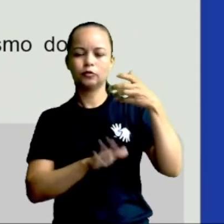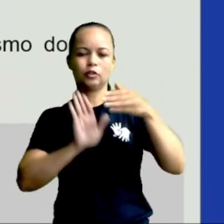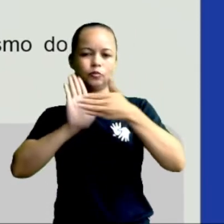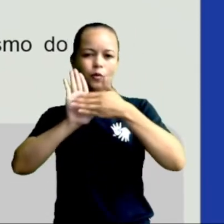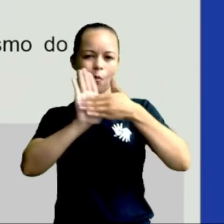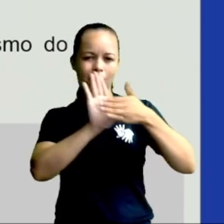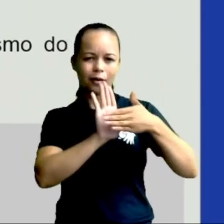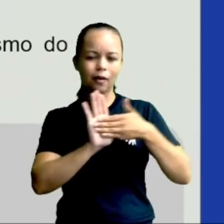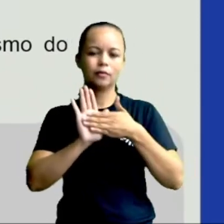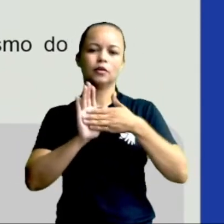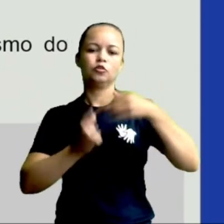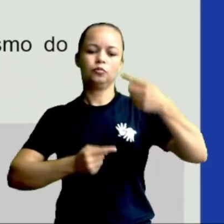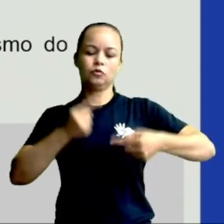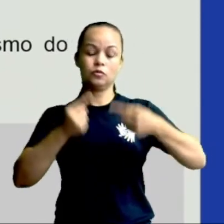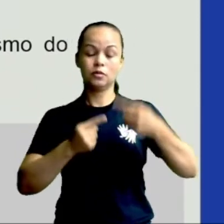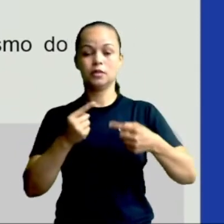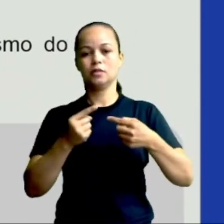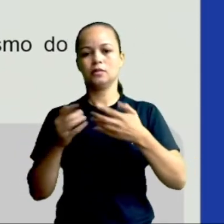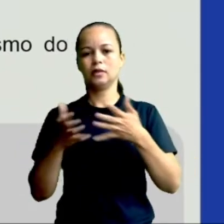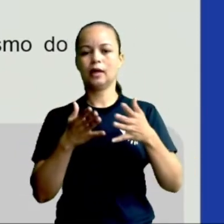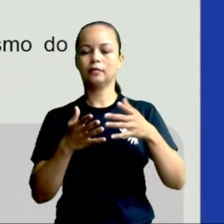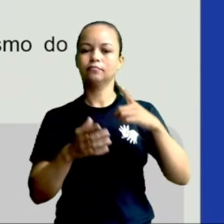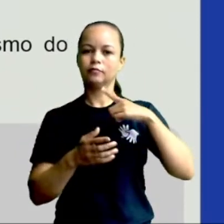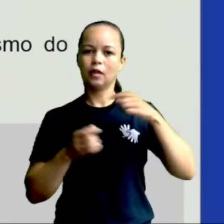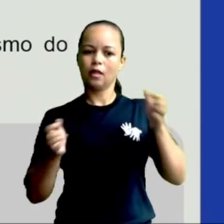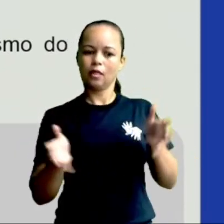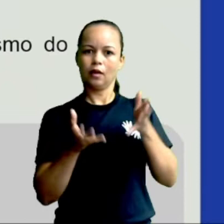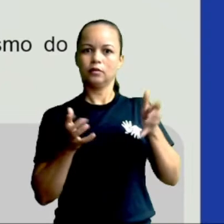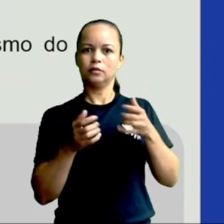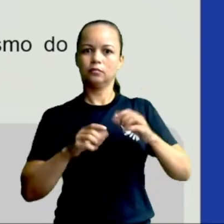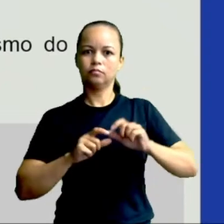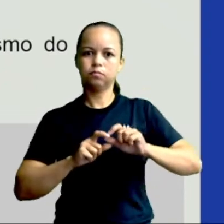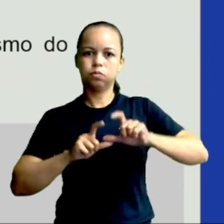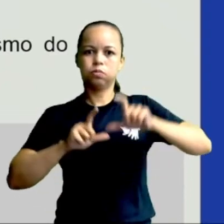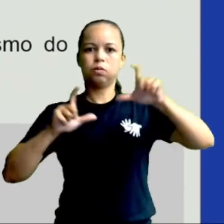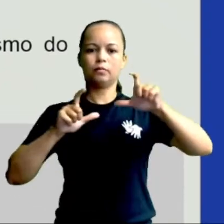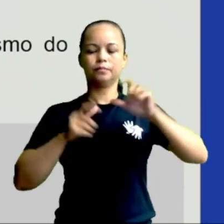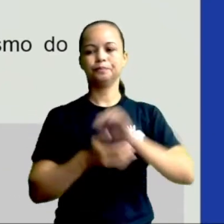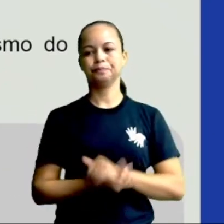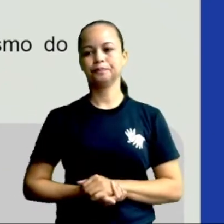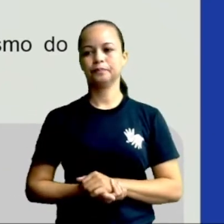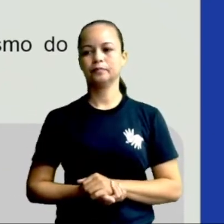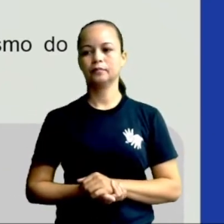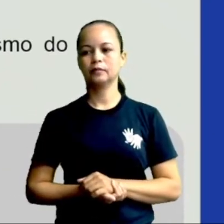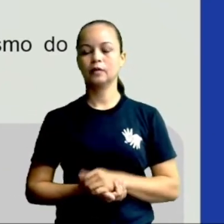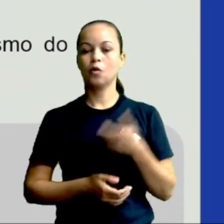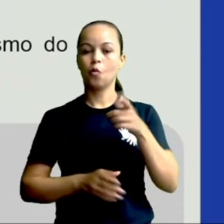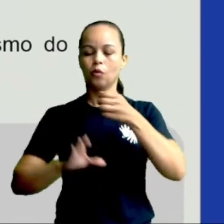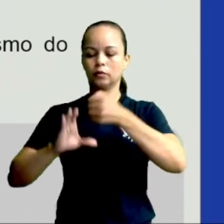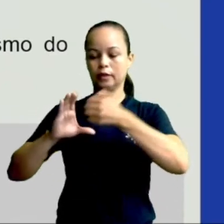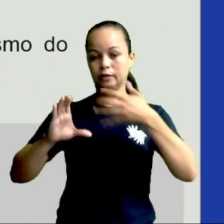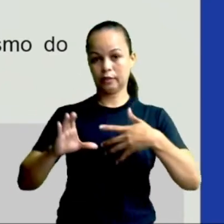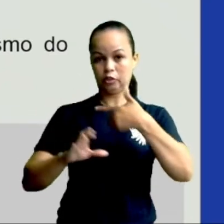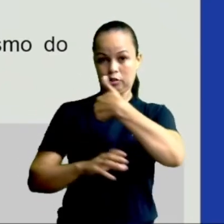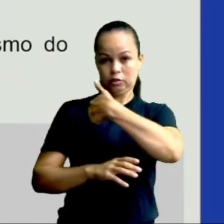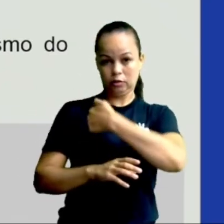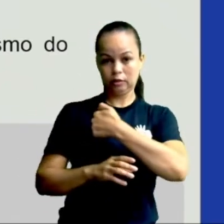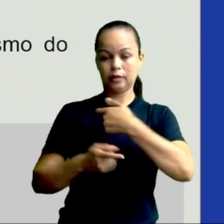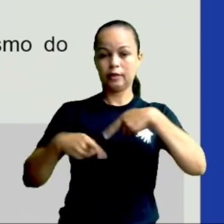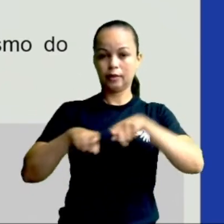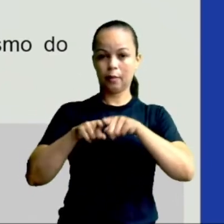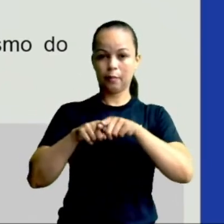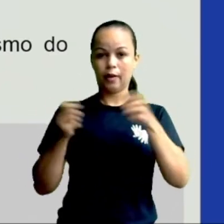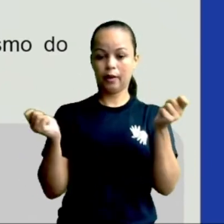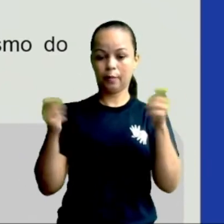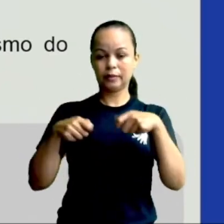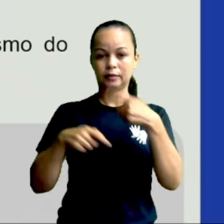propagandas políticas elas vinham com intensidade. A outra característica de Vargas era a sua